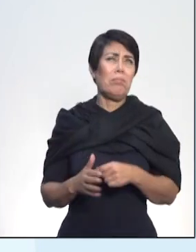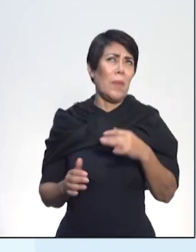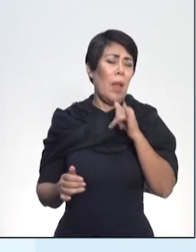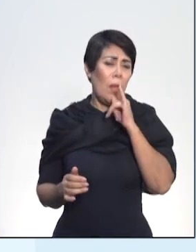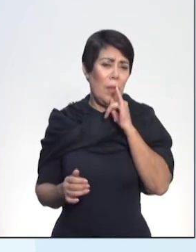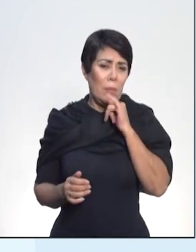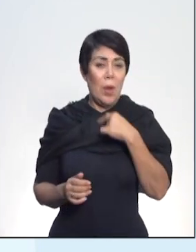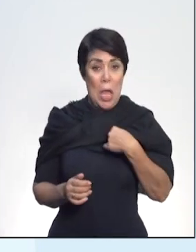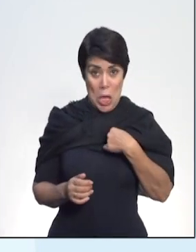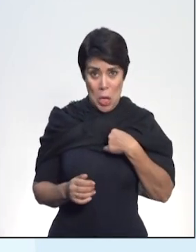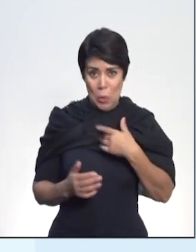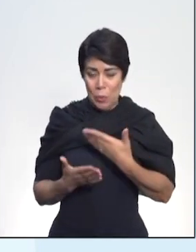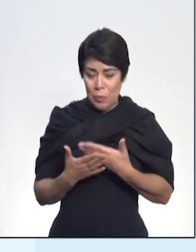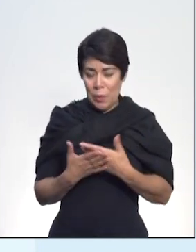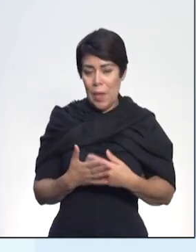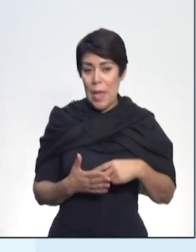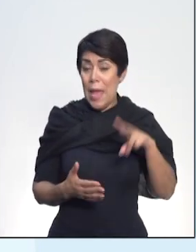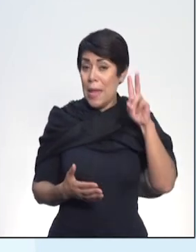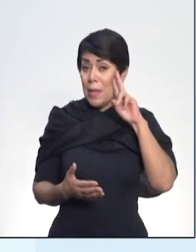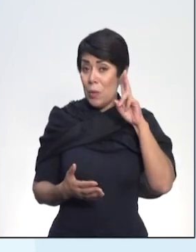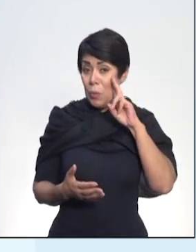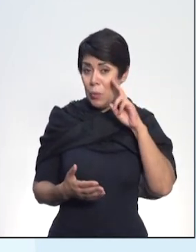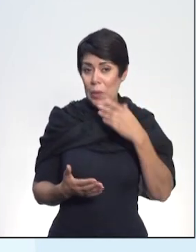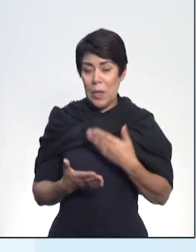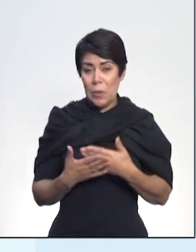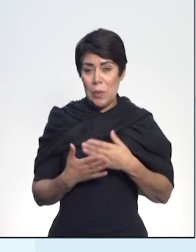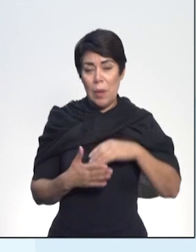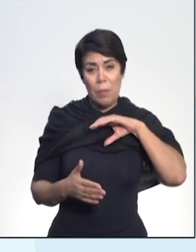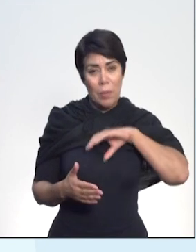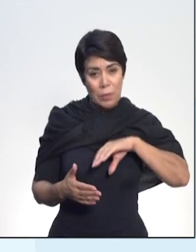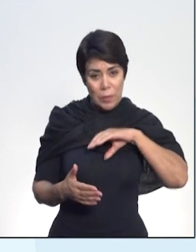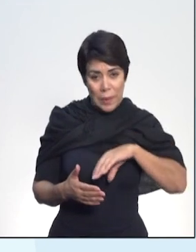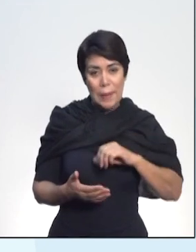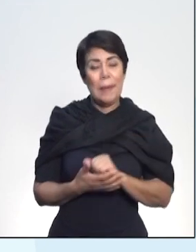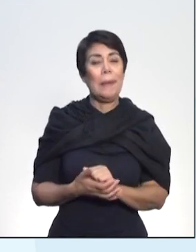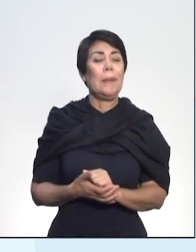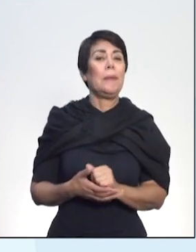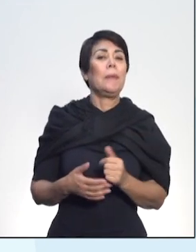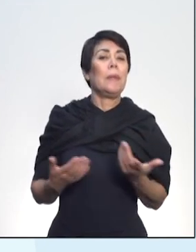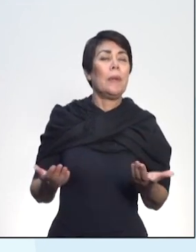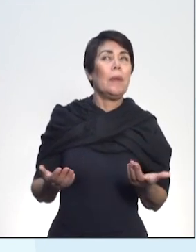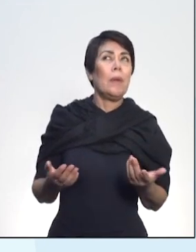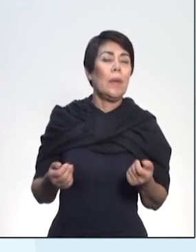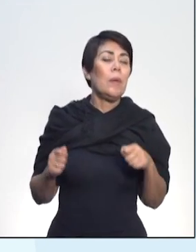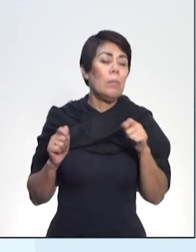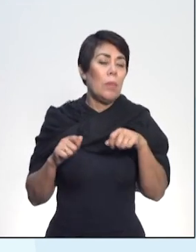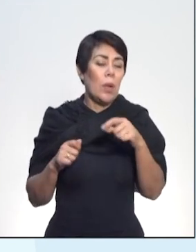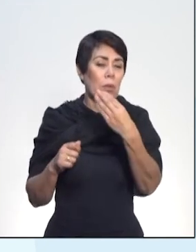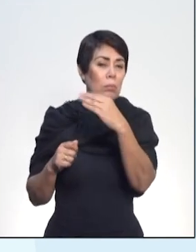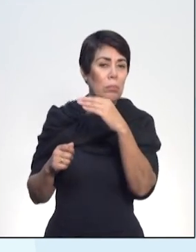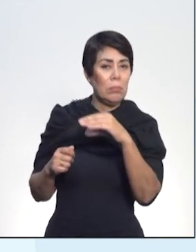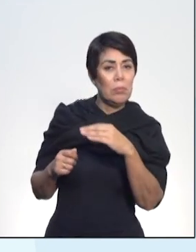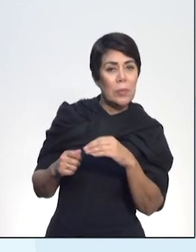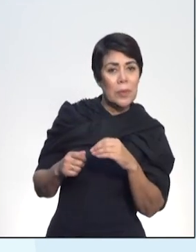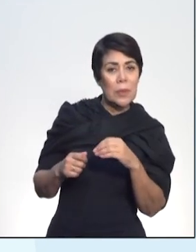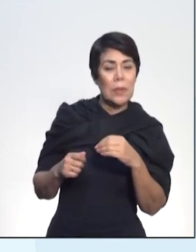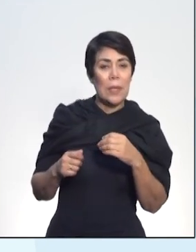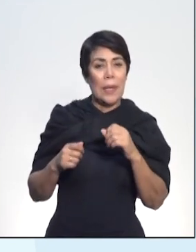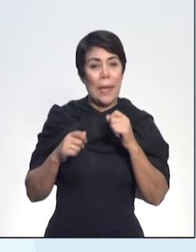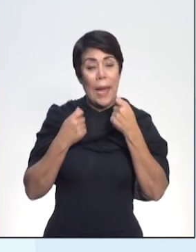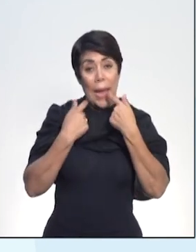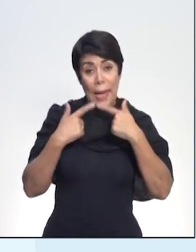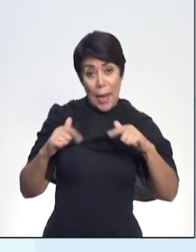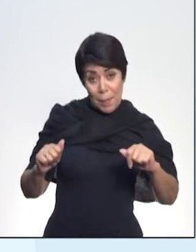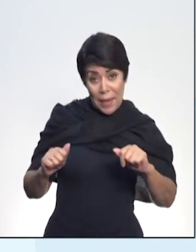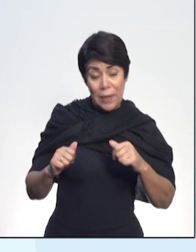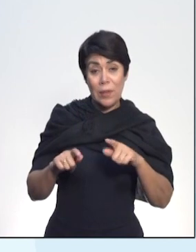segunda-feira, me dedicar algumas horas ao português, né? E aqui a gente pode colocar não só a parte gramatical, mas também